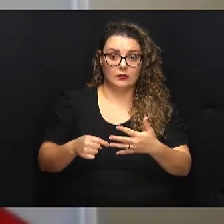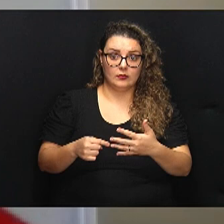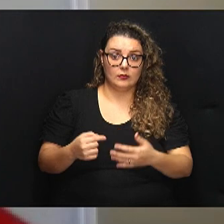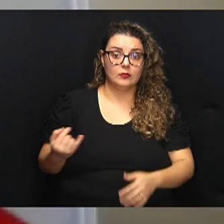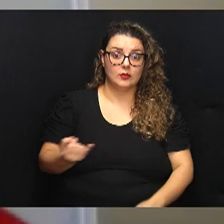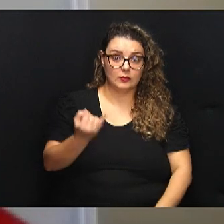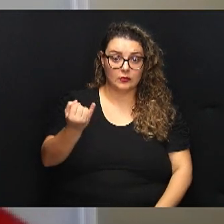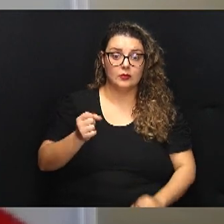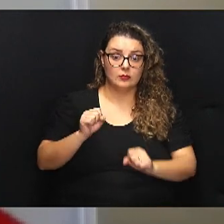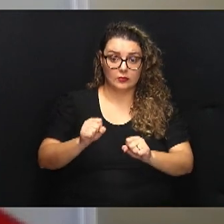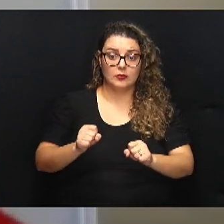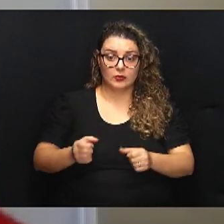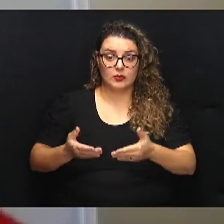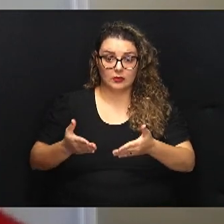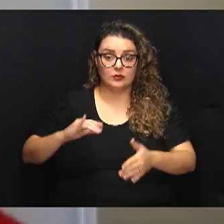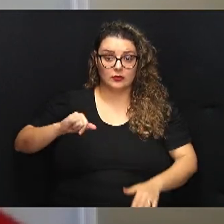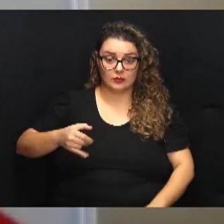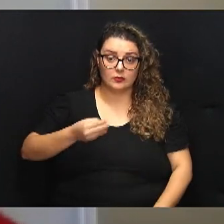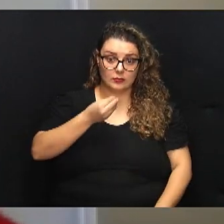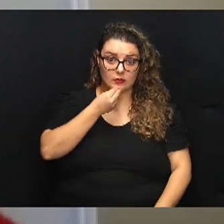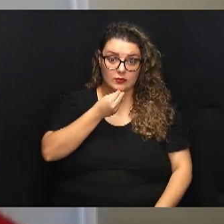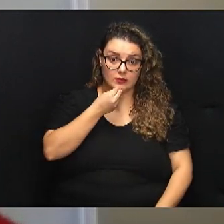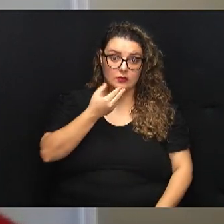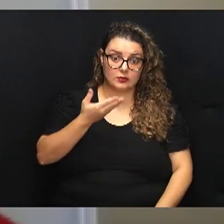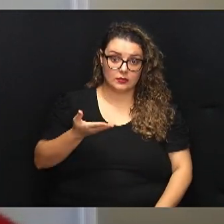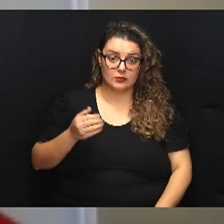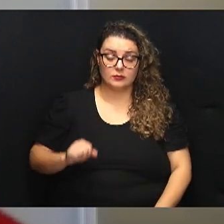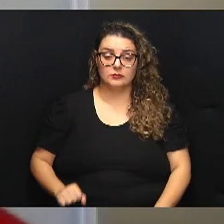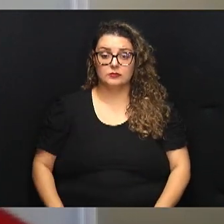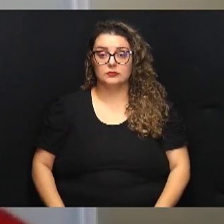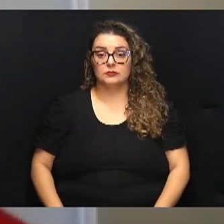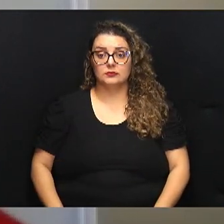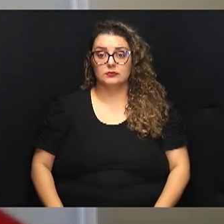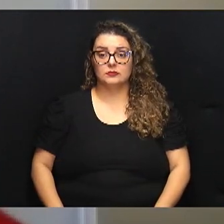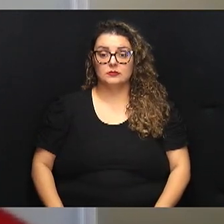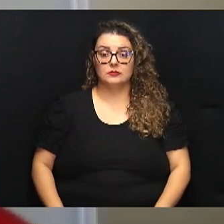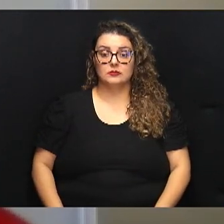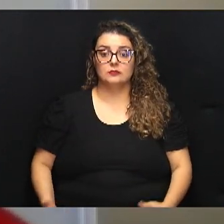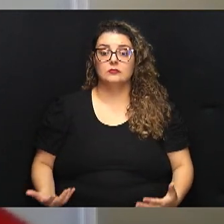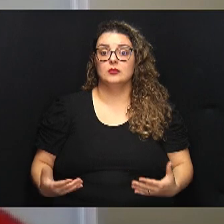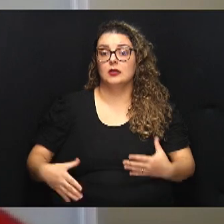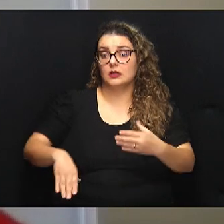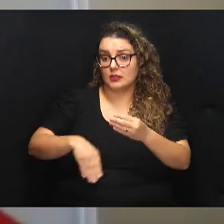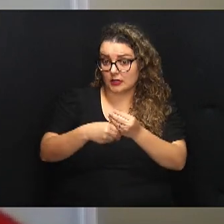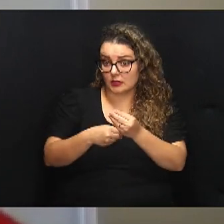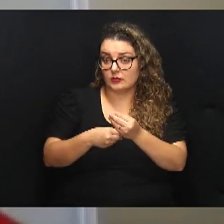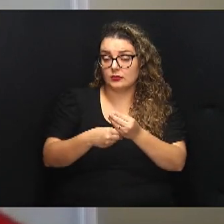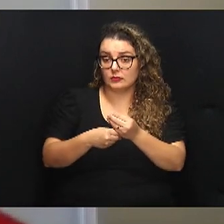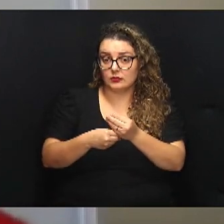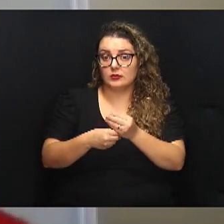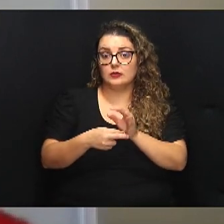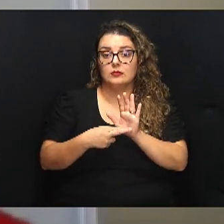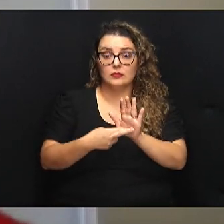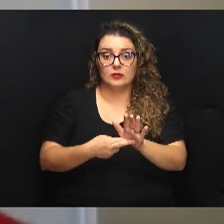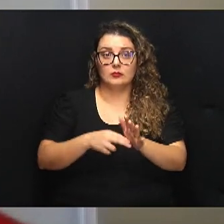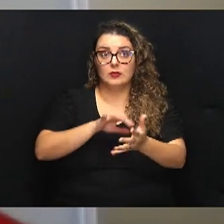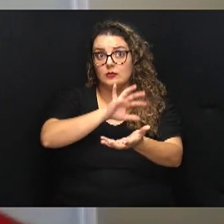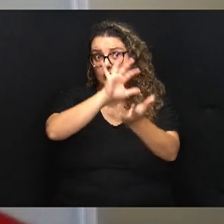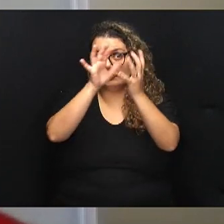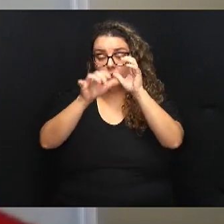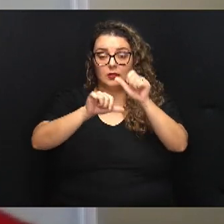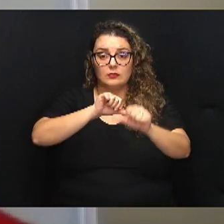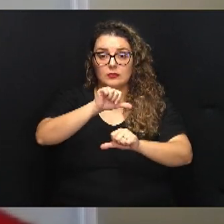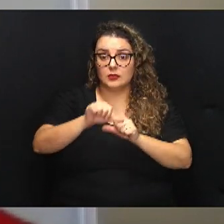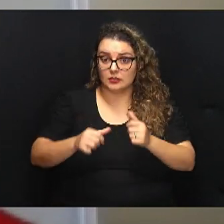que poderia ter sido aproveitado essa oportunidade para inserir elementos referentes à mudança climática